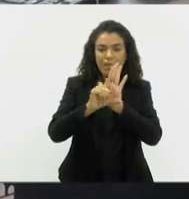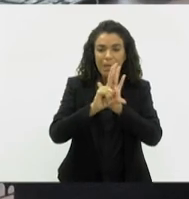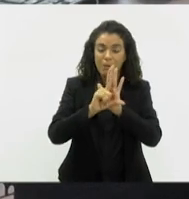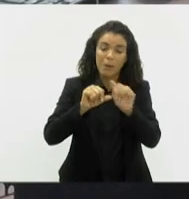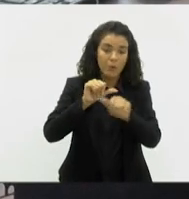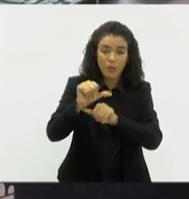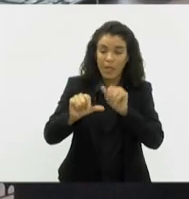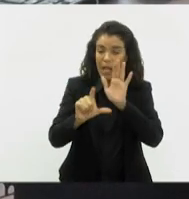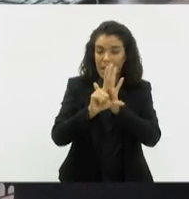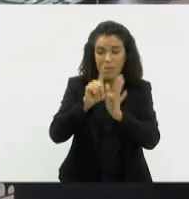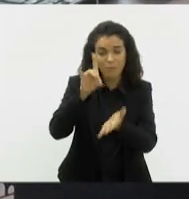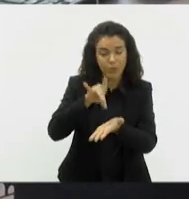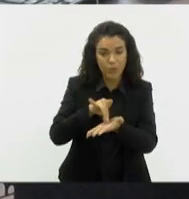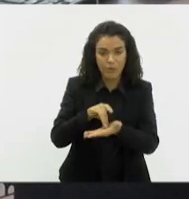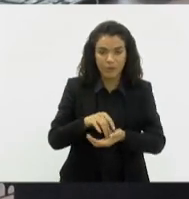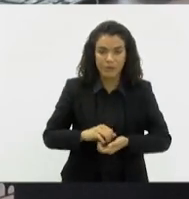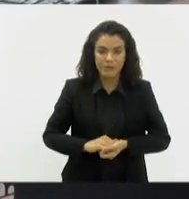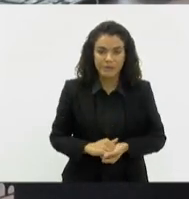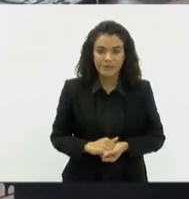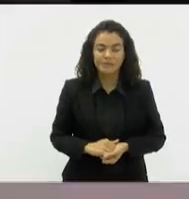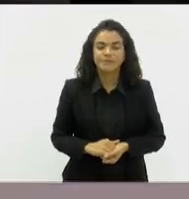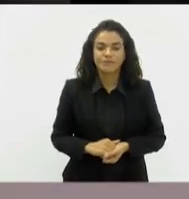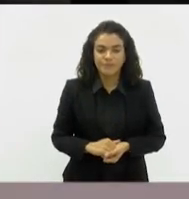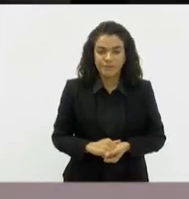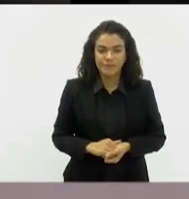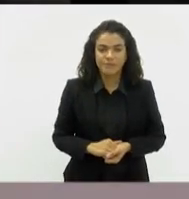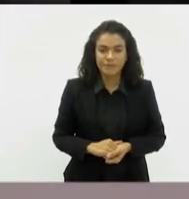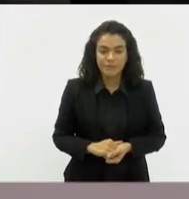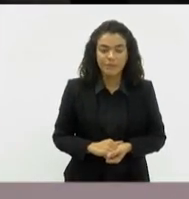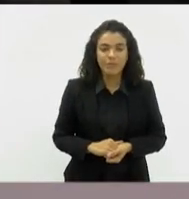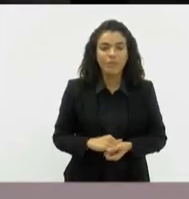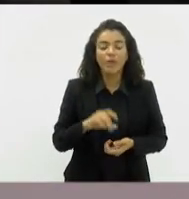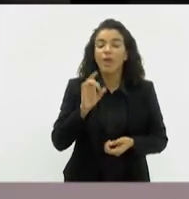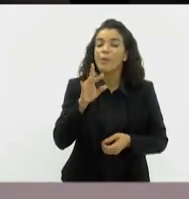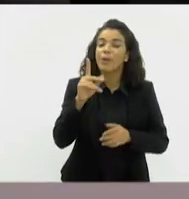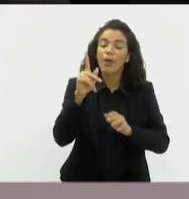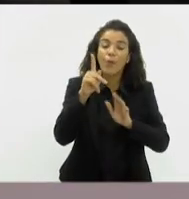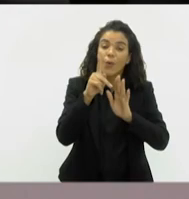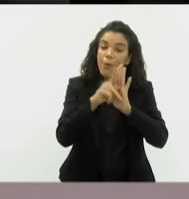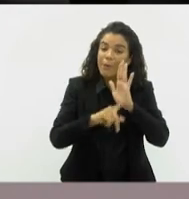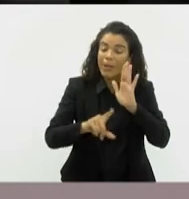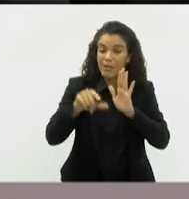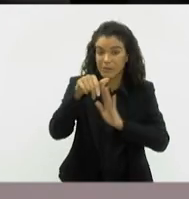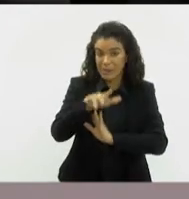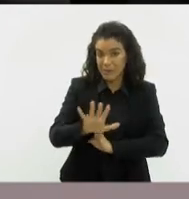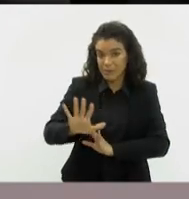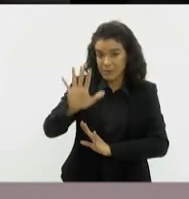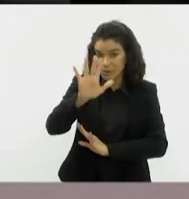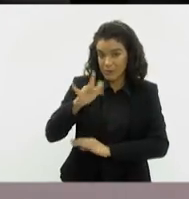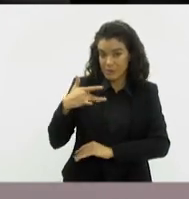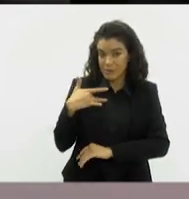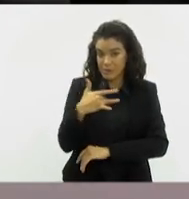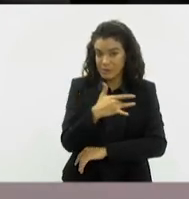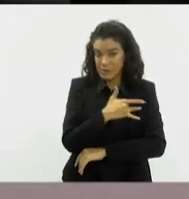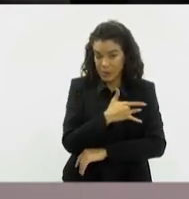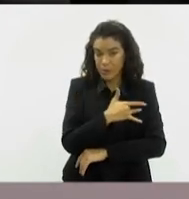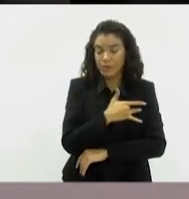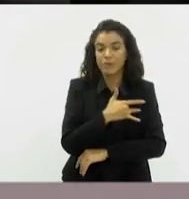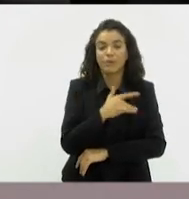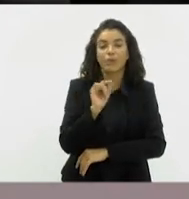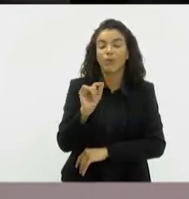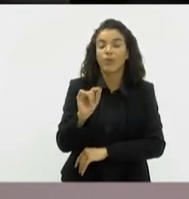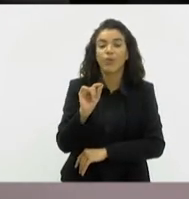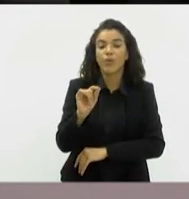original. Não, a ideia é que o Plano Nacional hoje de Saúde se dá com